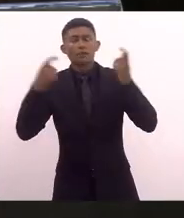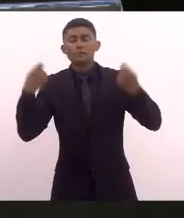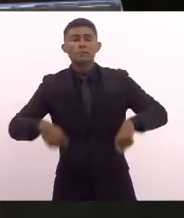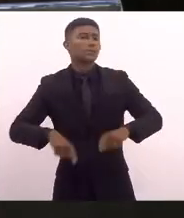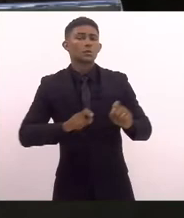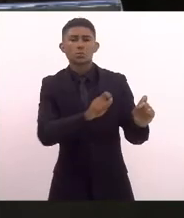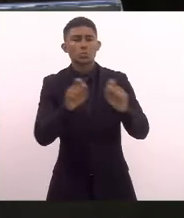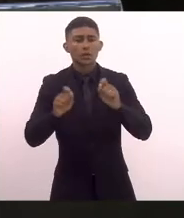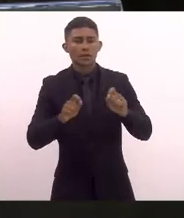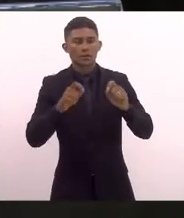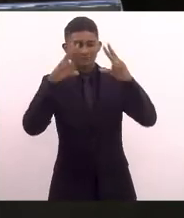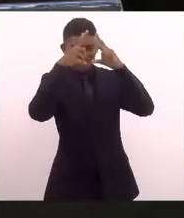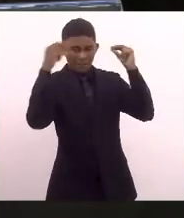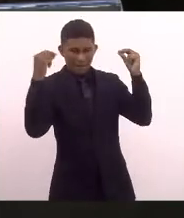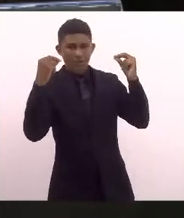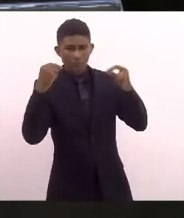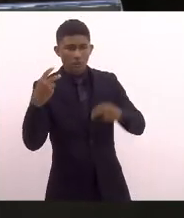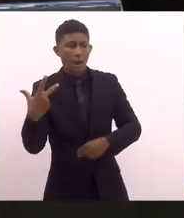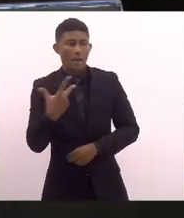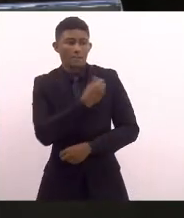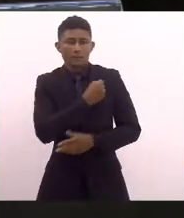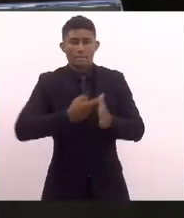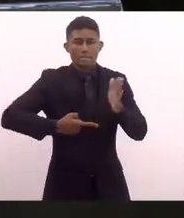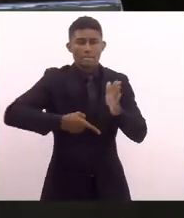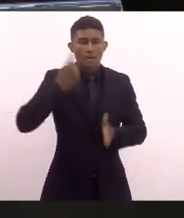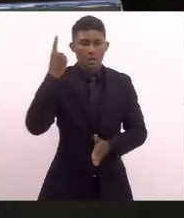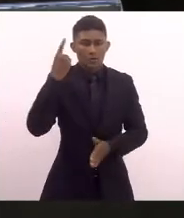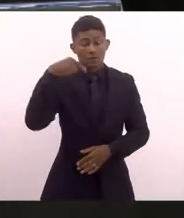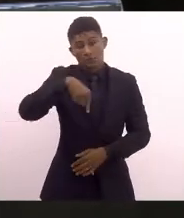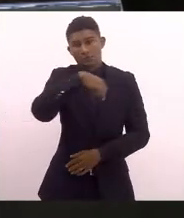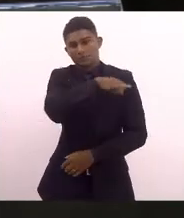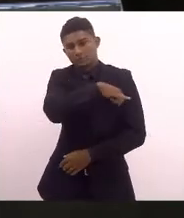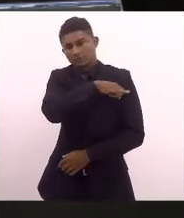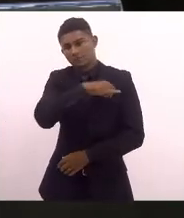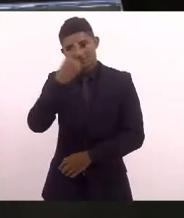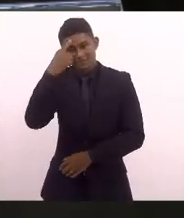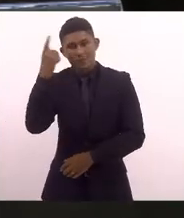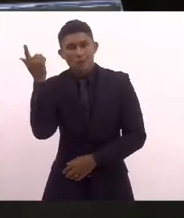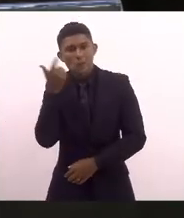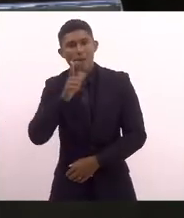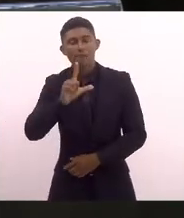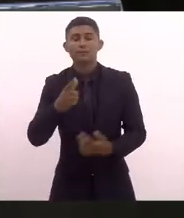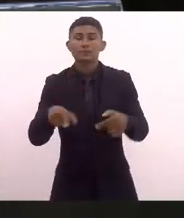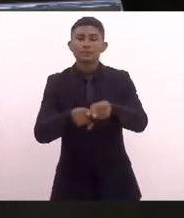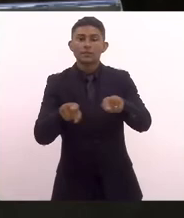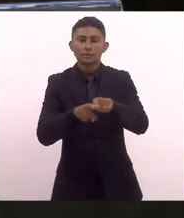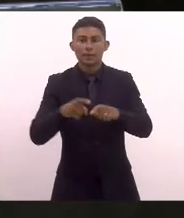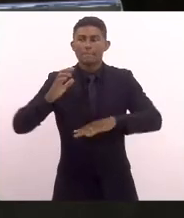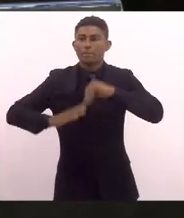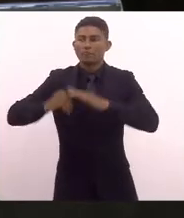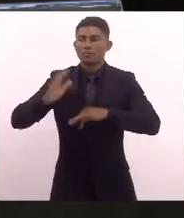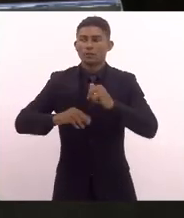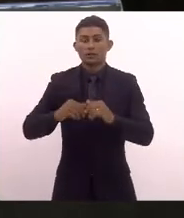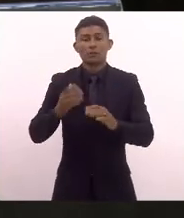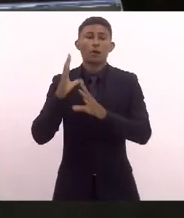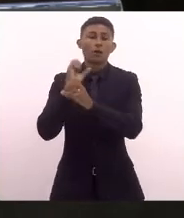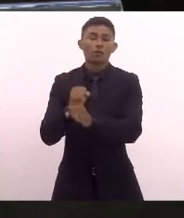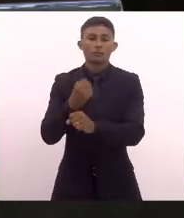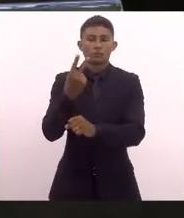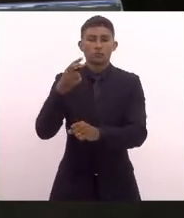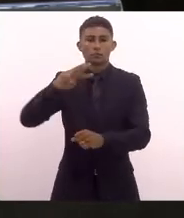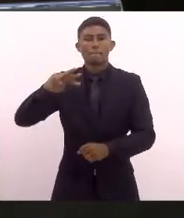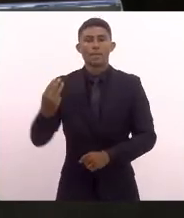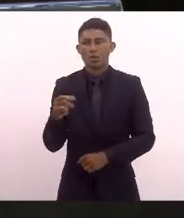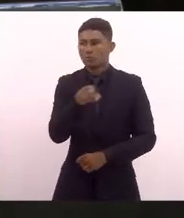conseguiu que a nossa enfermagem, não só no estado do Rio de Janeiro, mas os mais de 2 milhões de profissionais começassem,